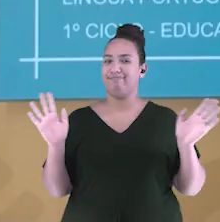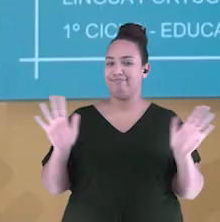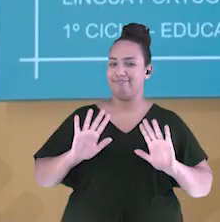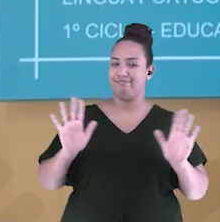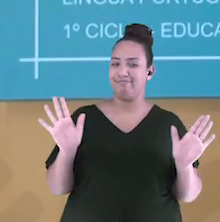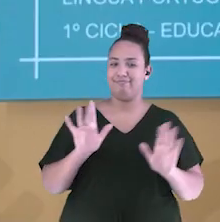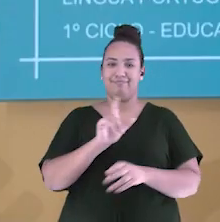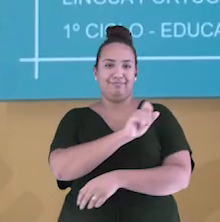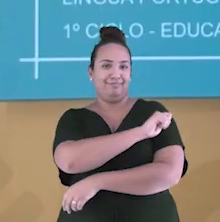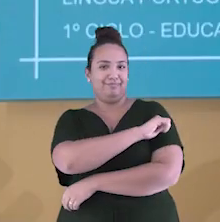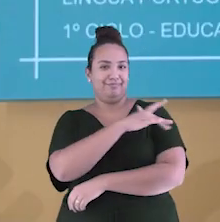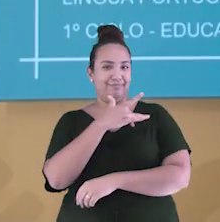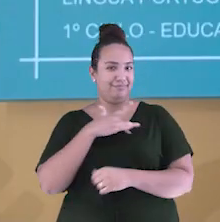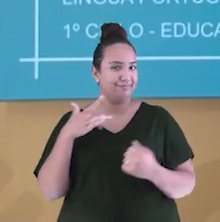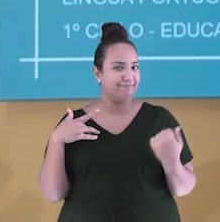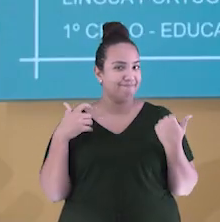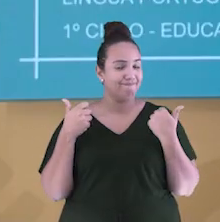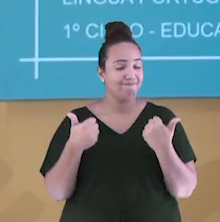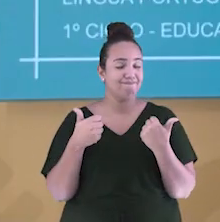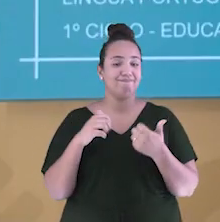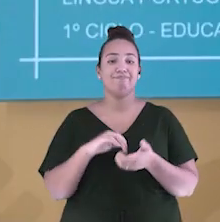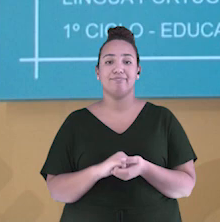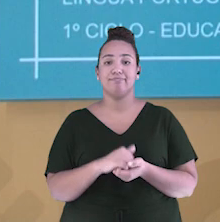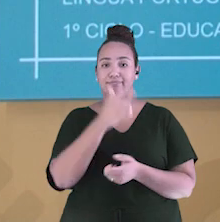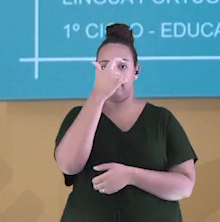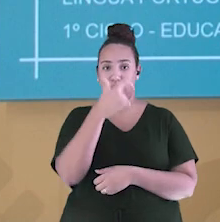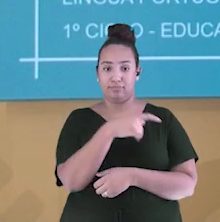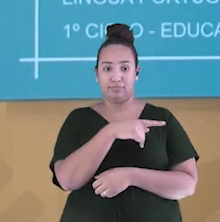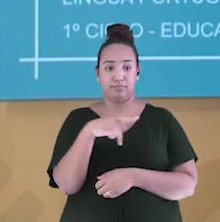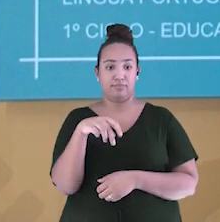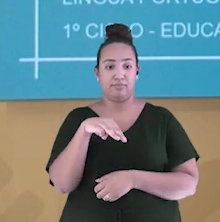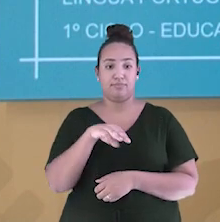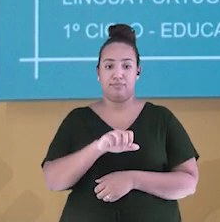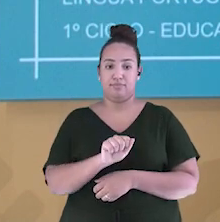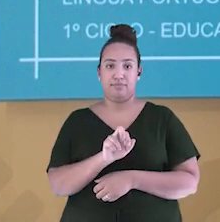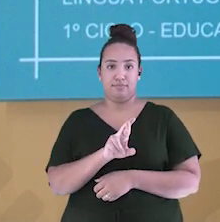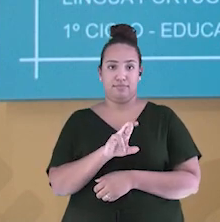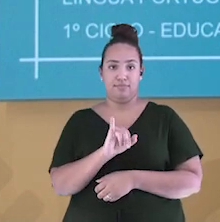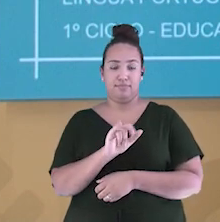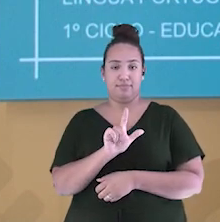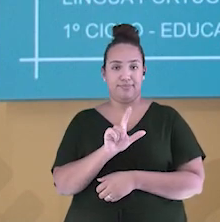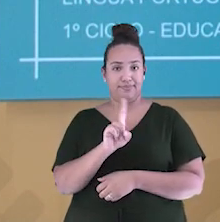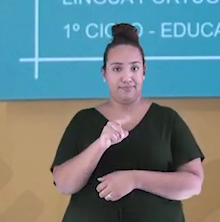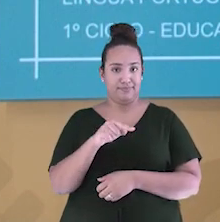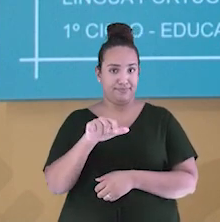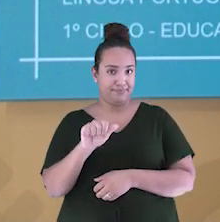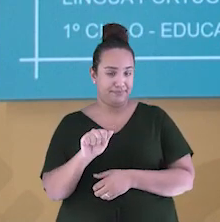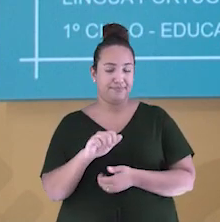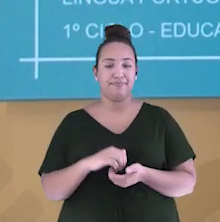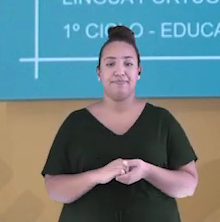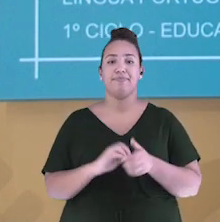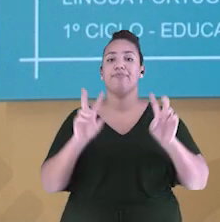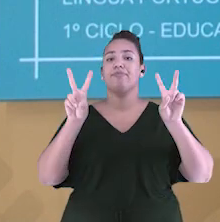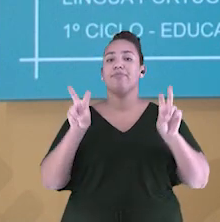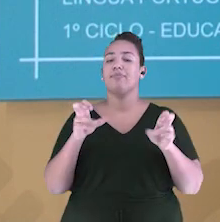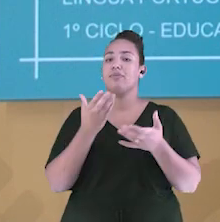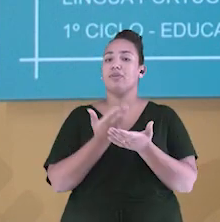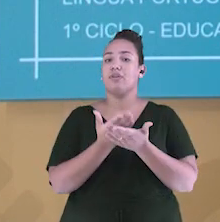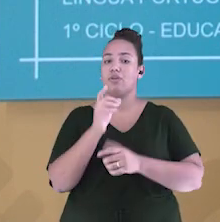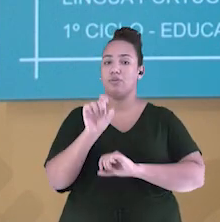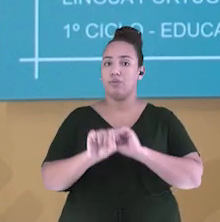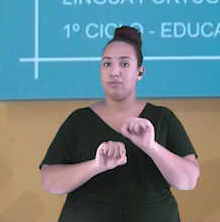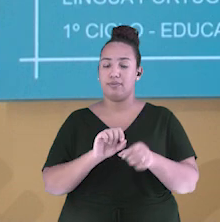Olá, estudantes! Tudo bem com vocês? Eu sou a professora Marilza Meneguzzi e o tema da aula de hoje